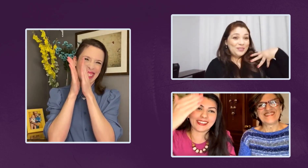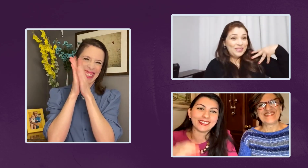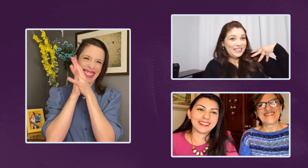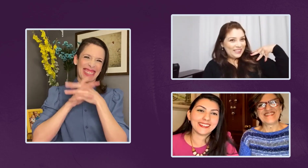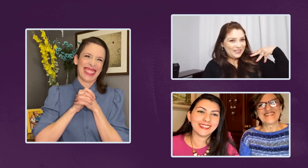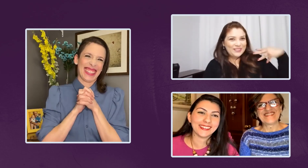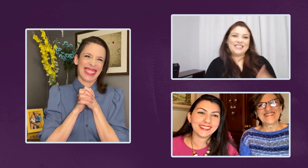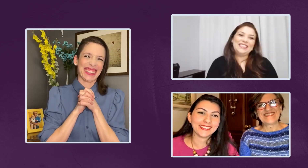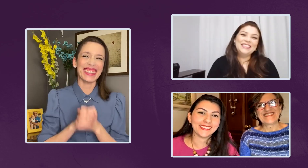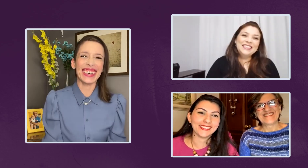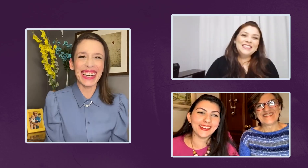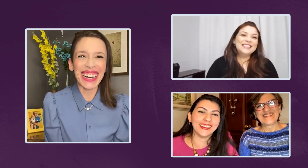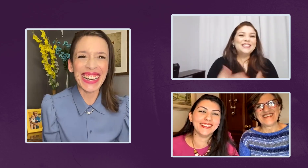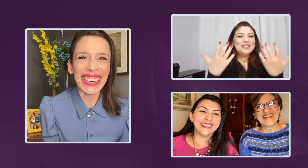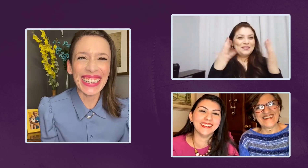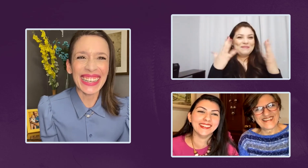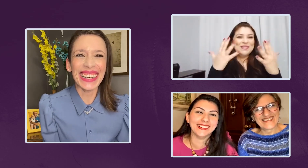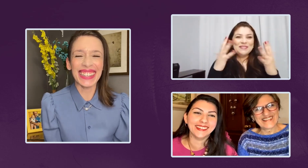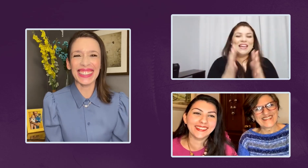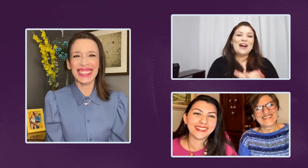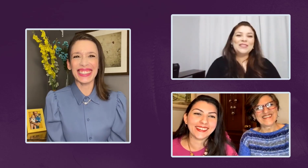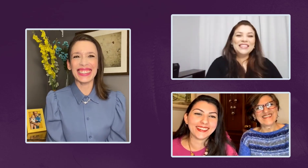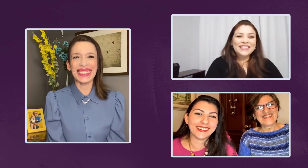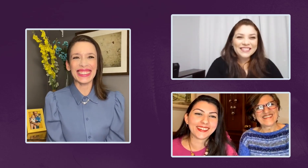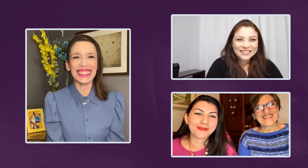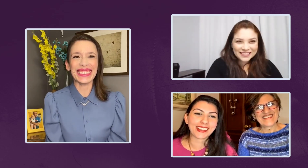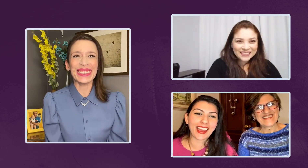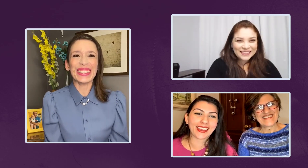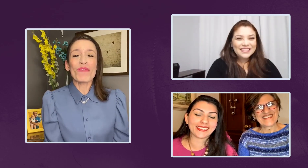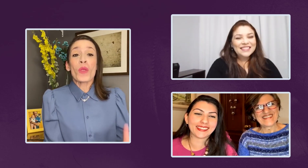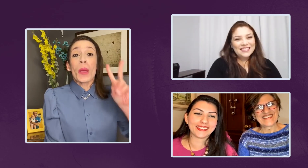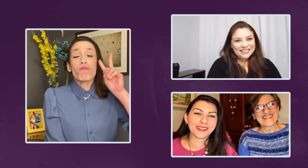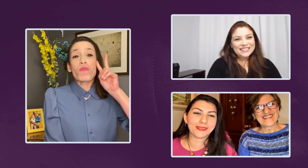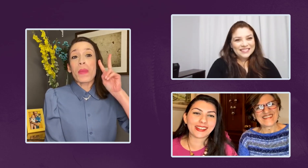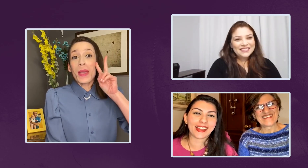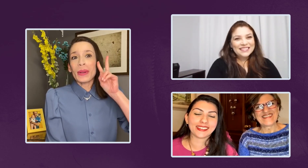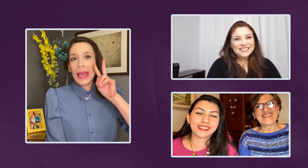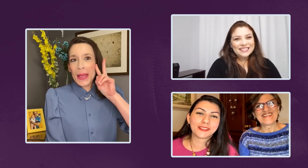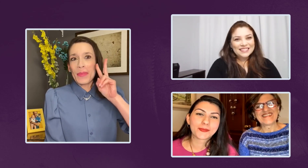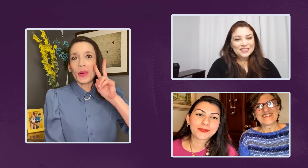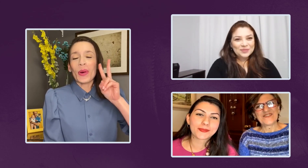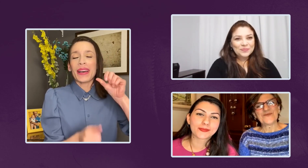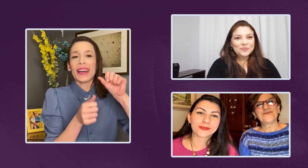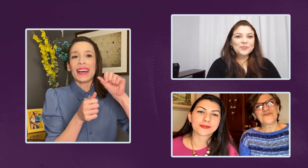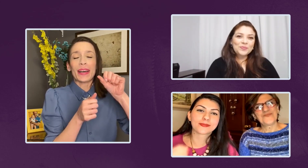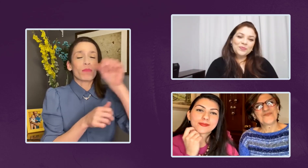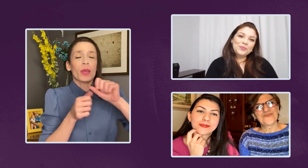obrigada. orgulho. Muito legal. Obrigada. Obrigada. Eu